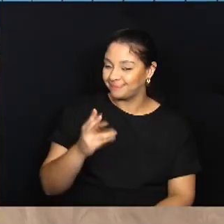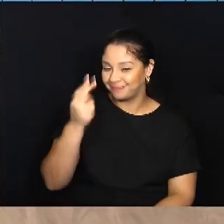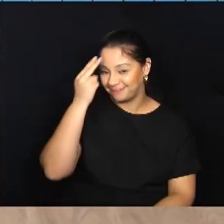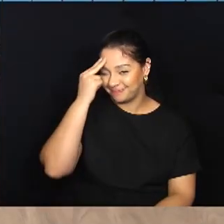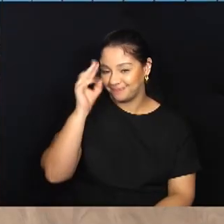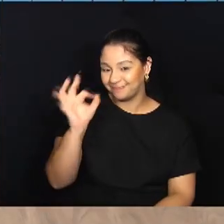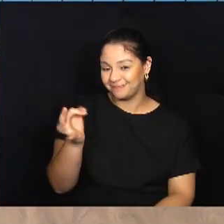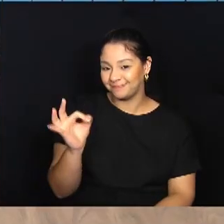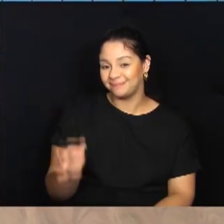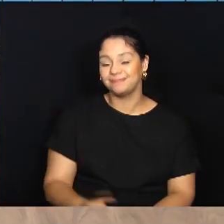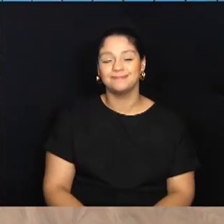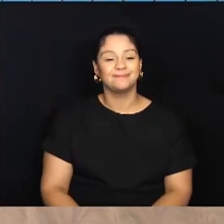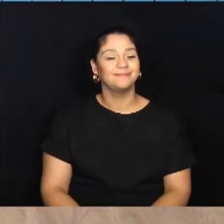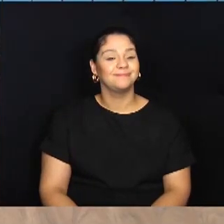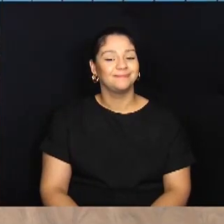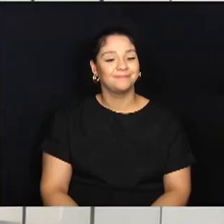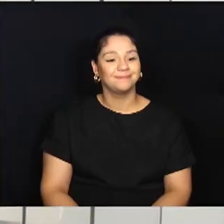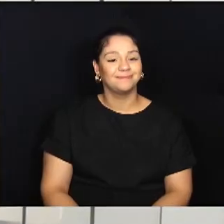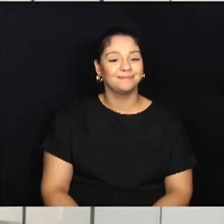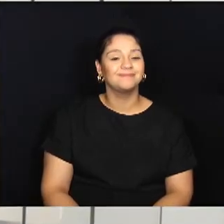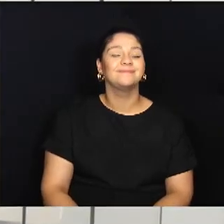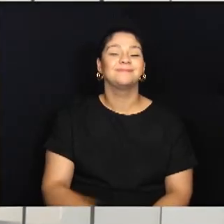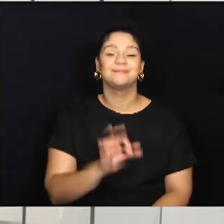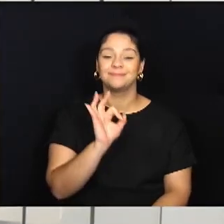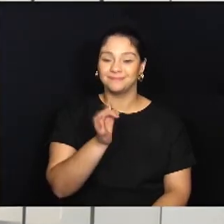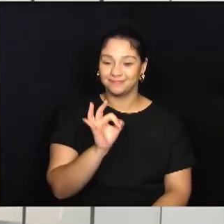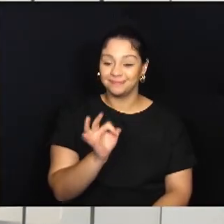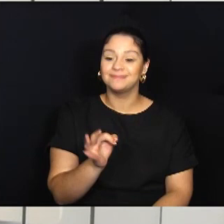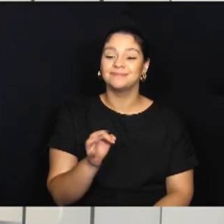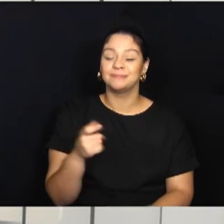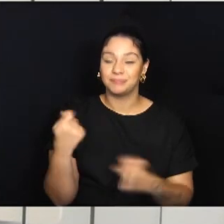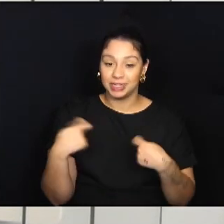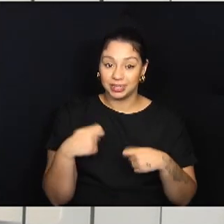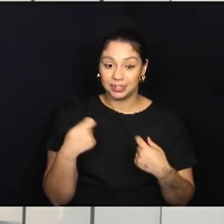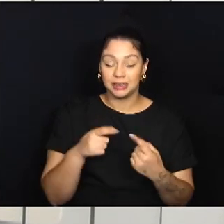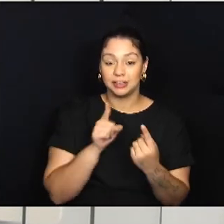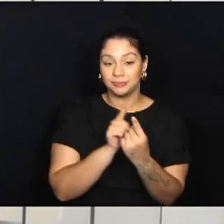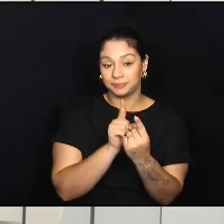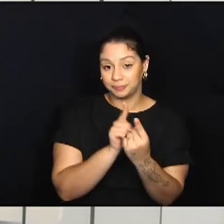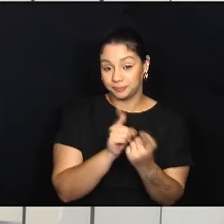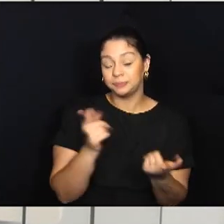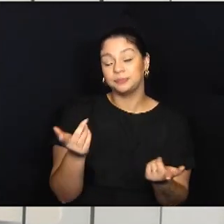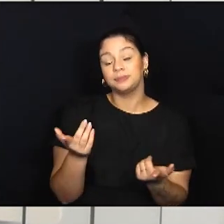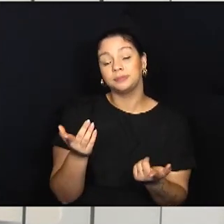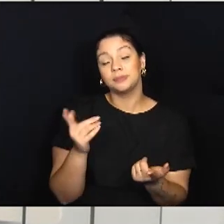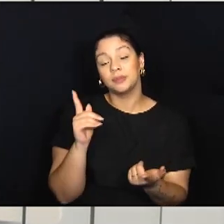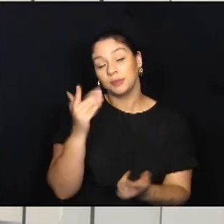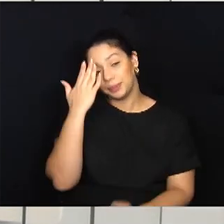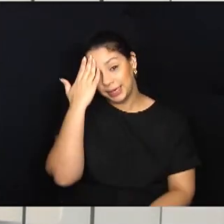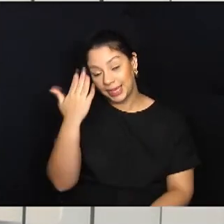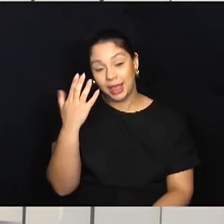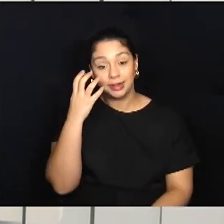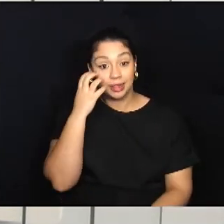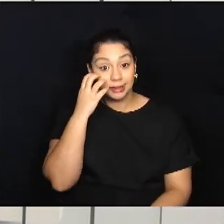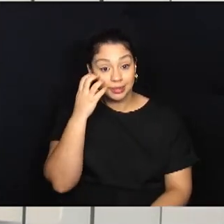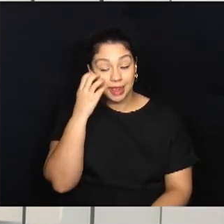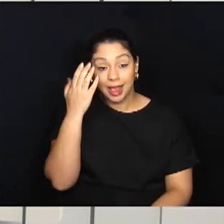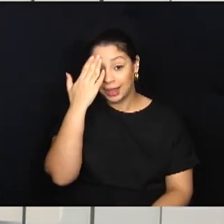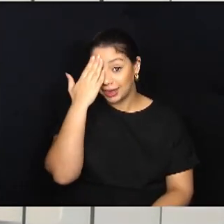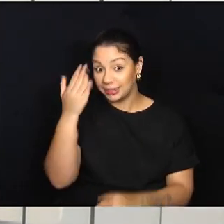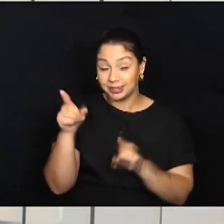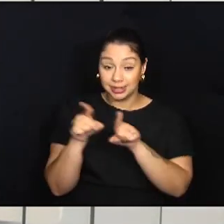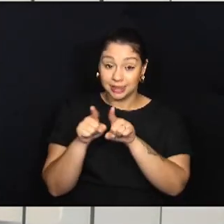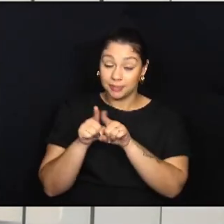Castro? Com certeza, tem que ir até então ao consultório. Muito obrigado ao nosso repórter André Aranha. Agradeço também